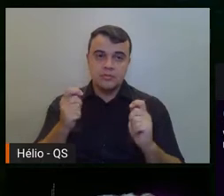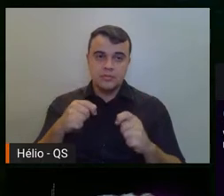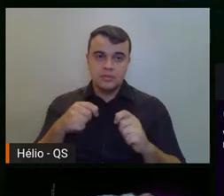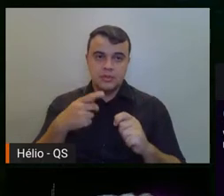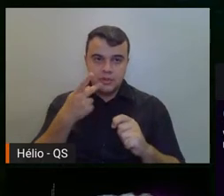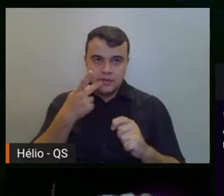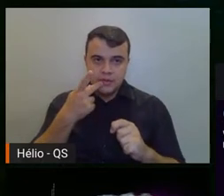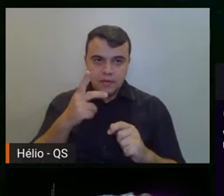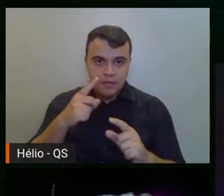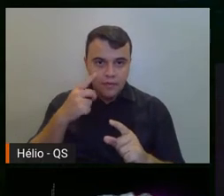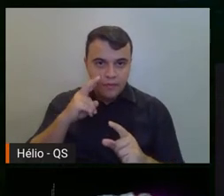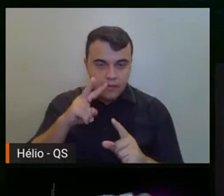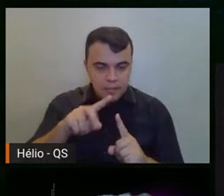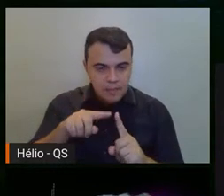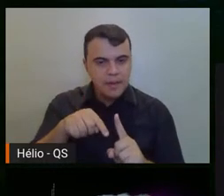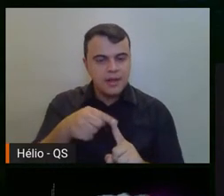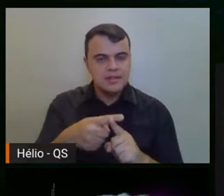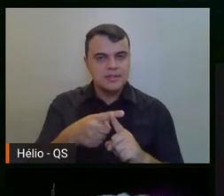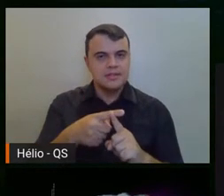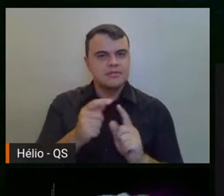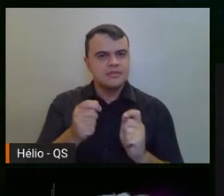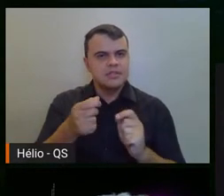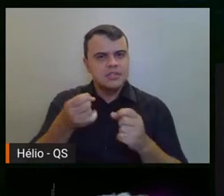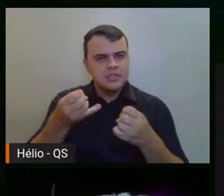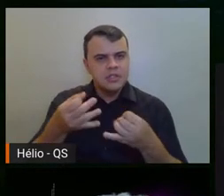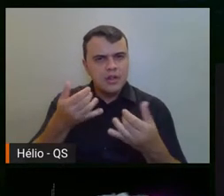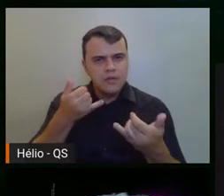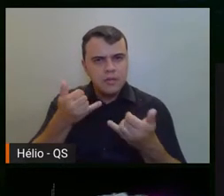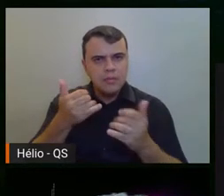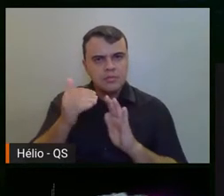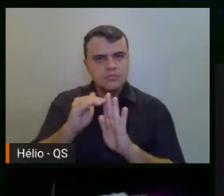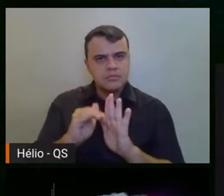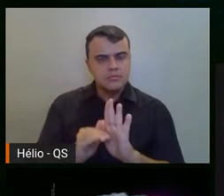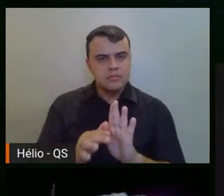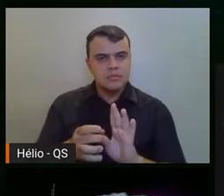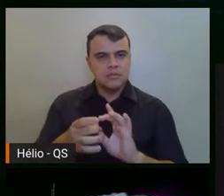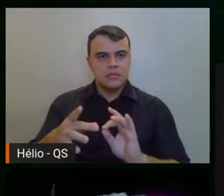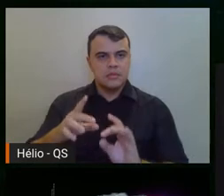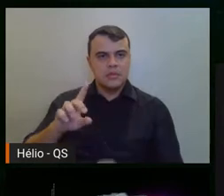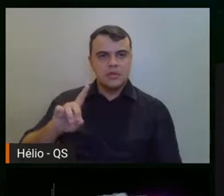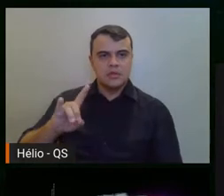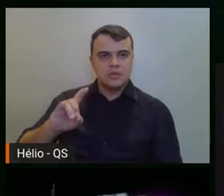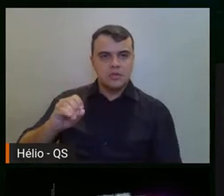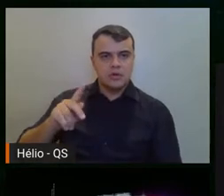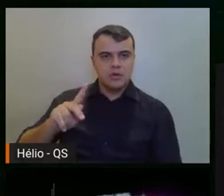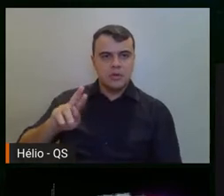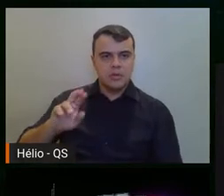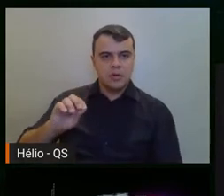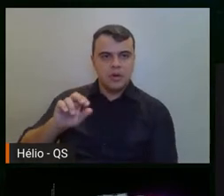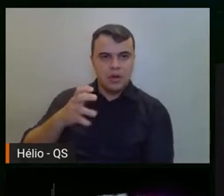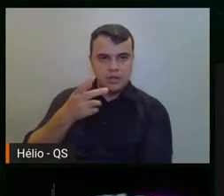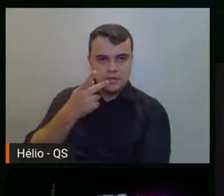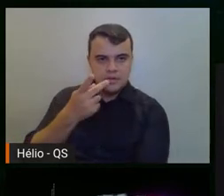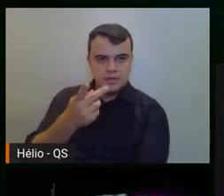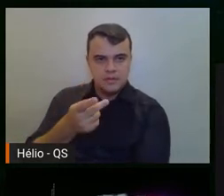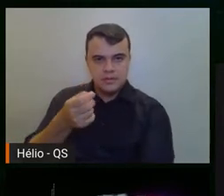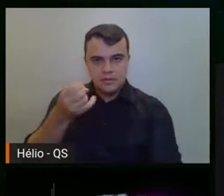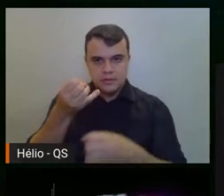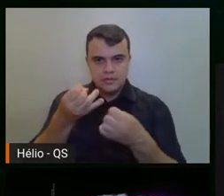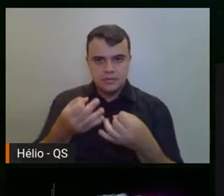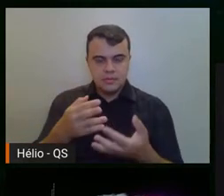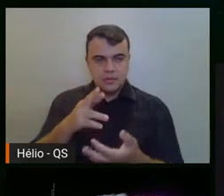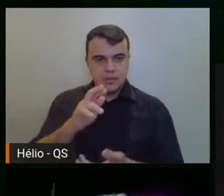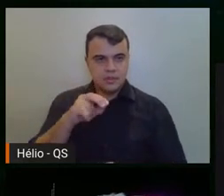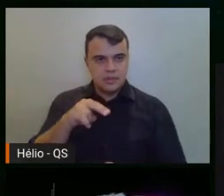aqui em ver mais ó e ver a quantidade de informações que já tem liberada para a galera que é pro né então com Renan se quiser falar um pouco aí